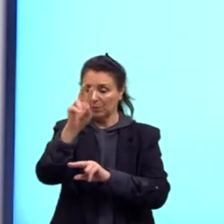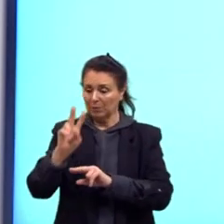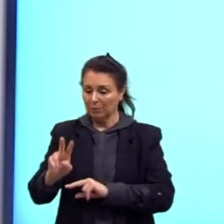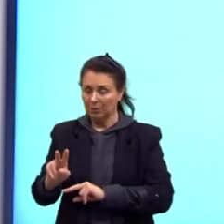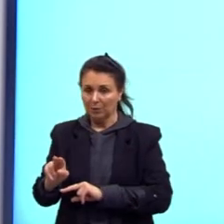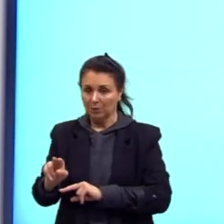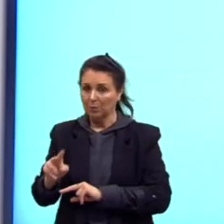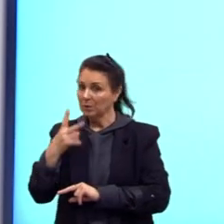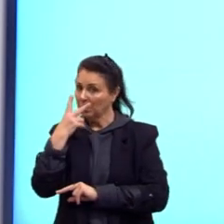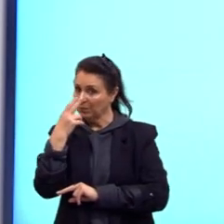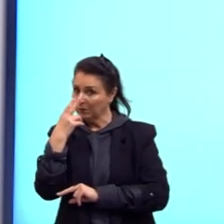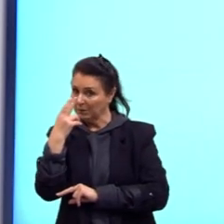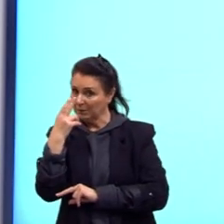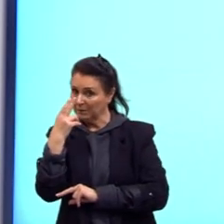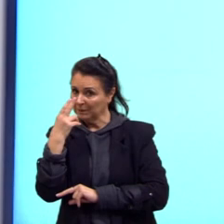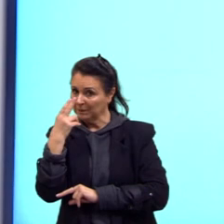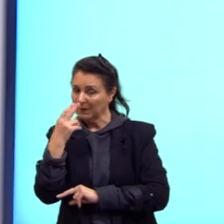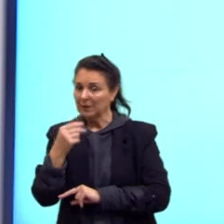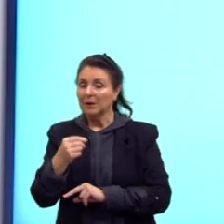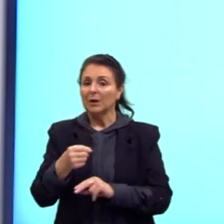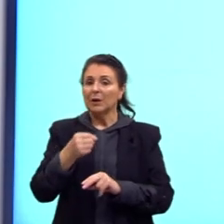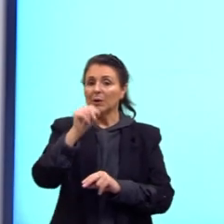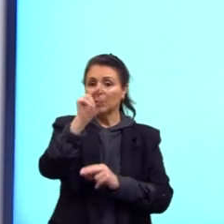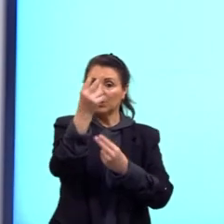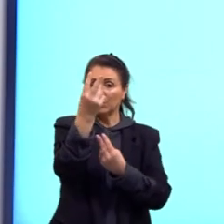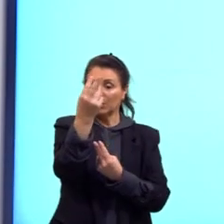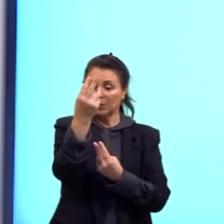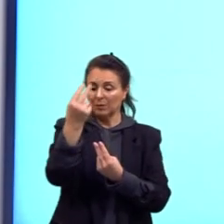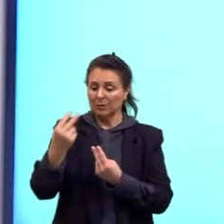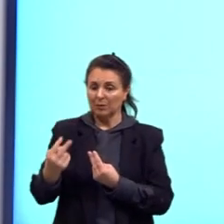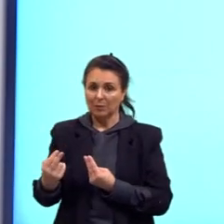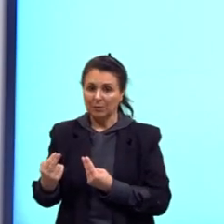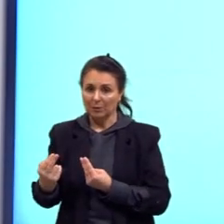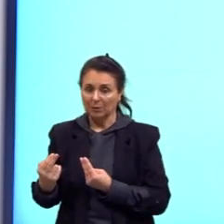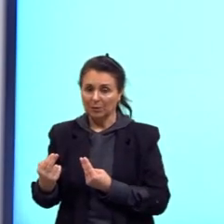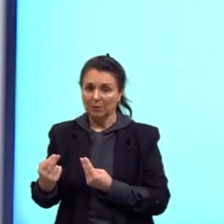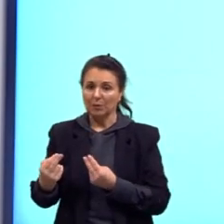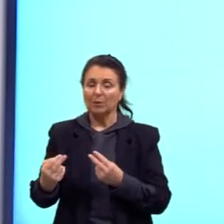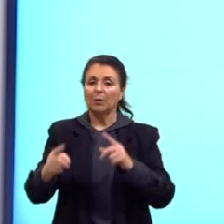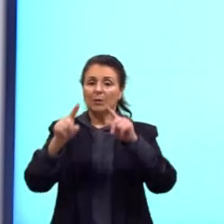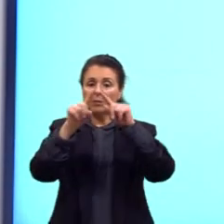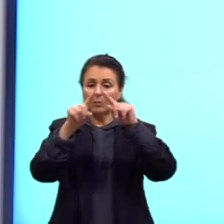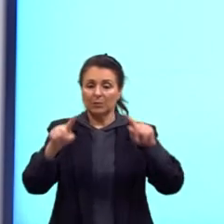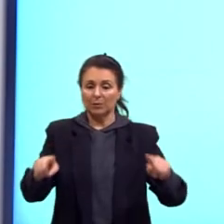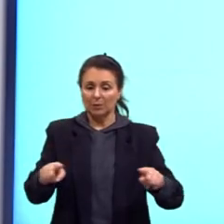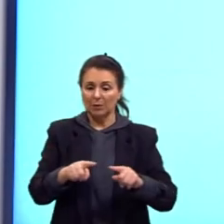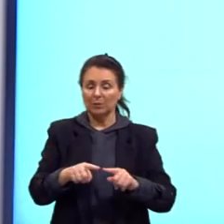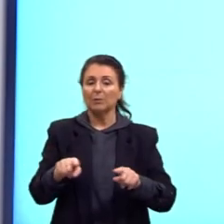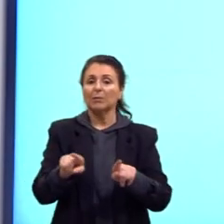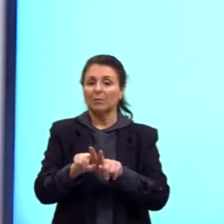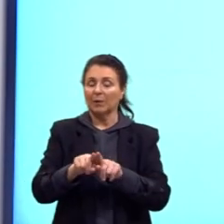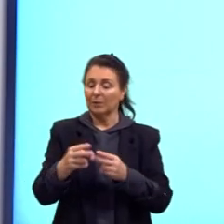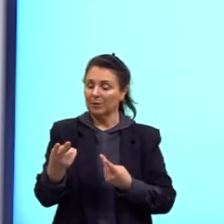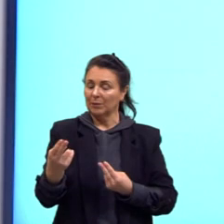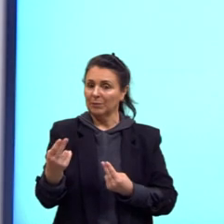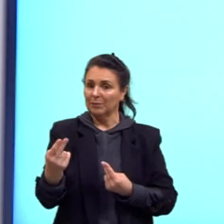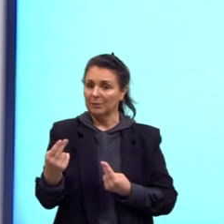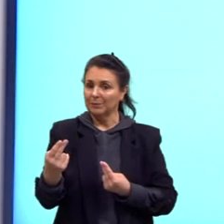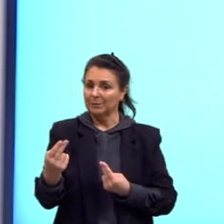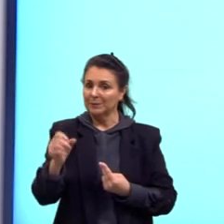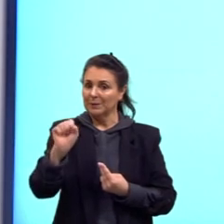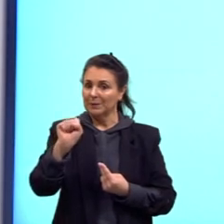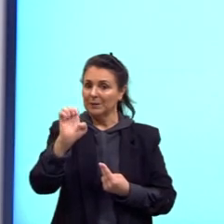congruentes tá então se dois ângulos são congruentes os triângulos são semelhantes Isto é